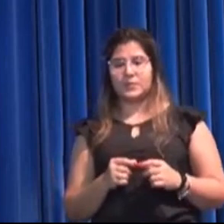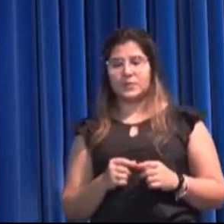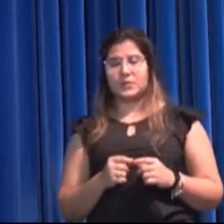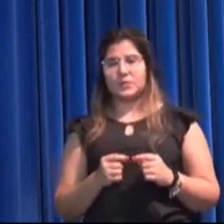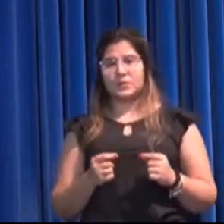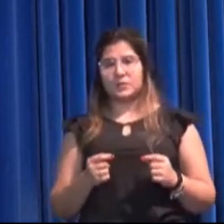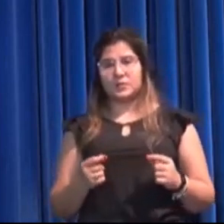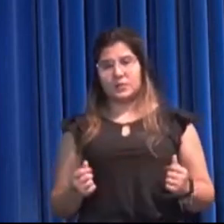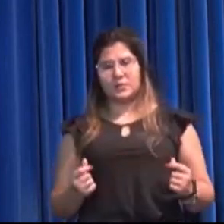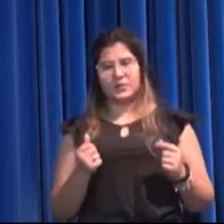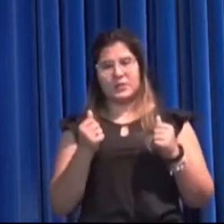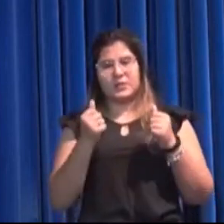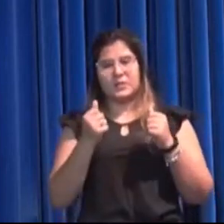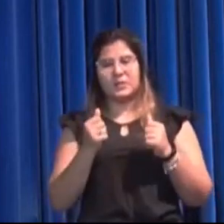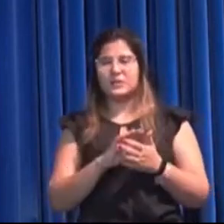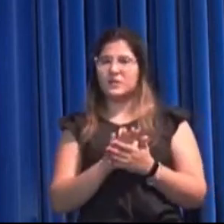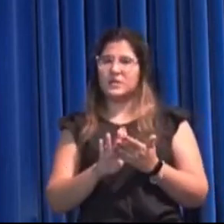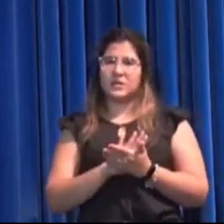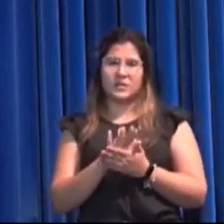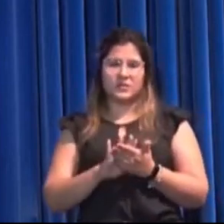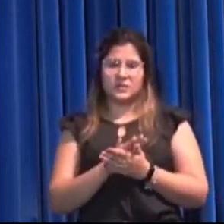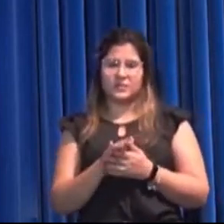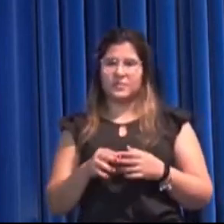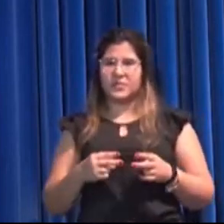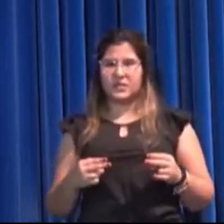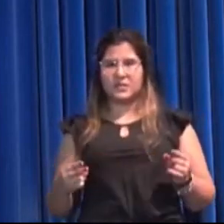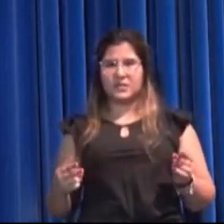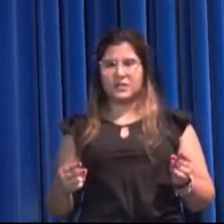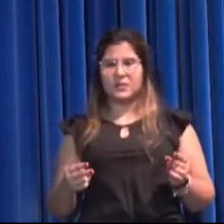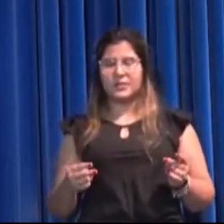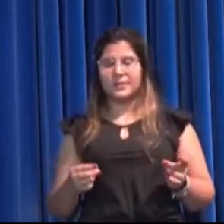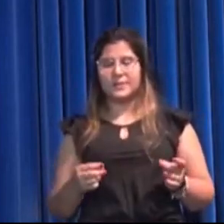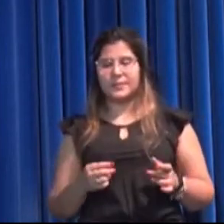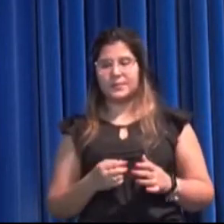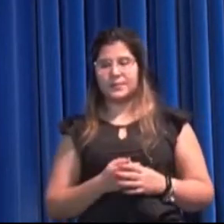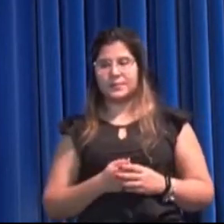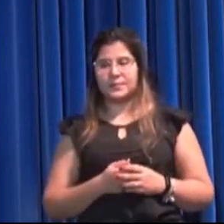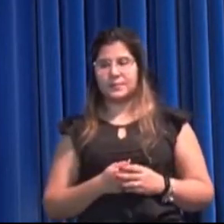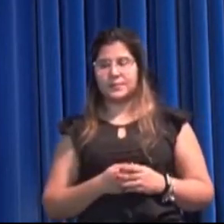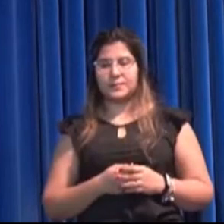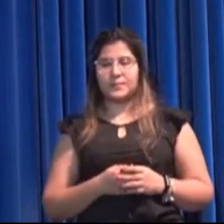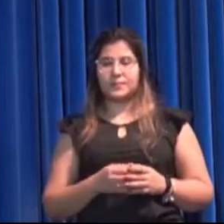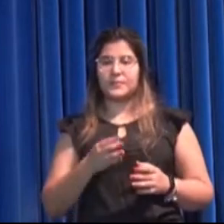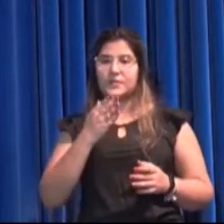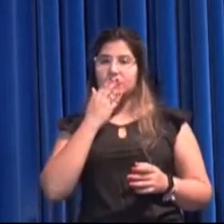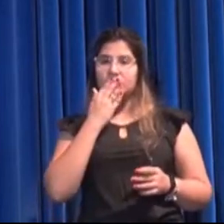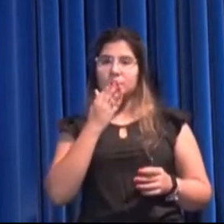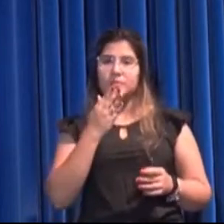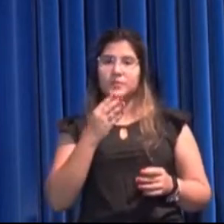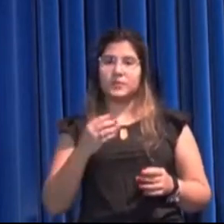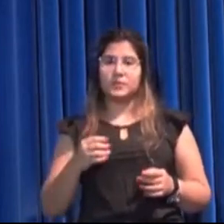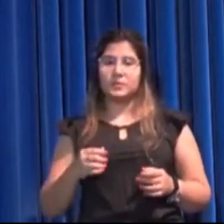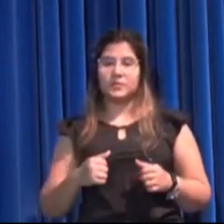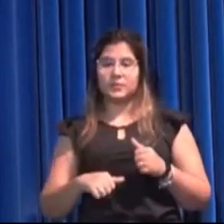coisas, ele não pediu mudança de circunstância, ele pediu mudança de